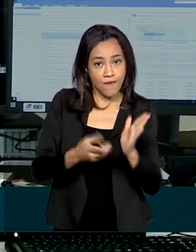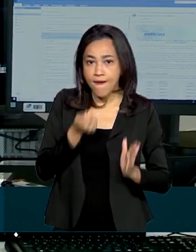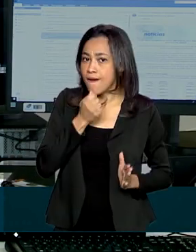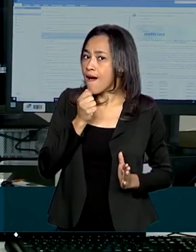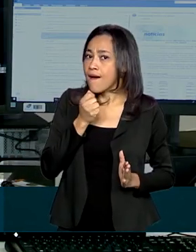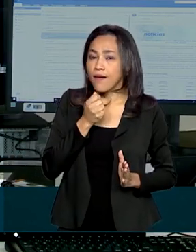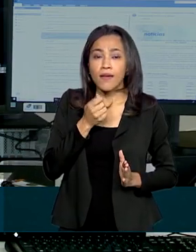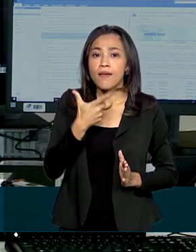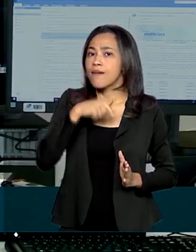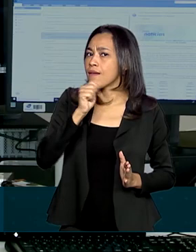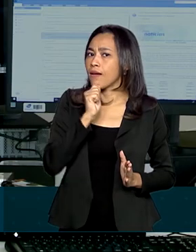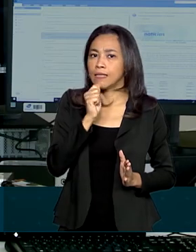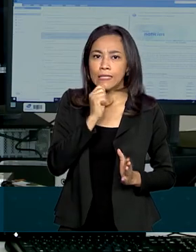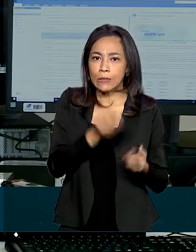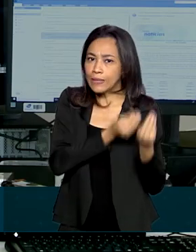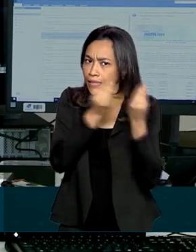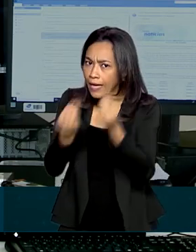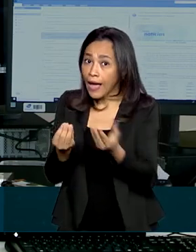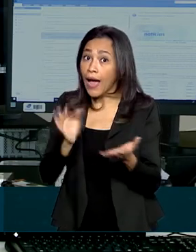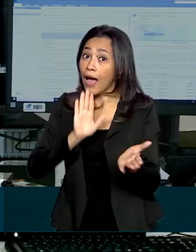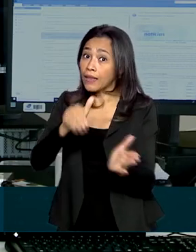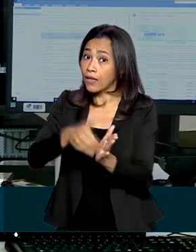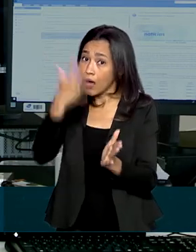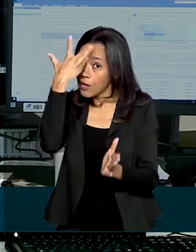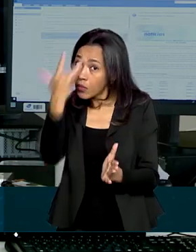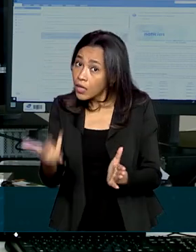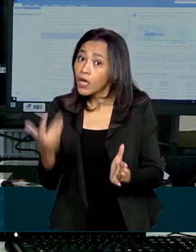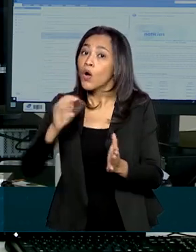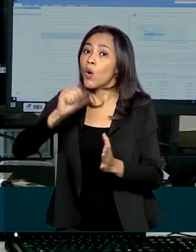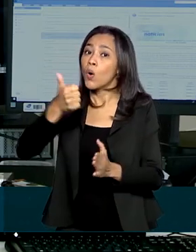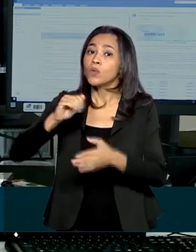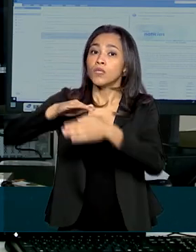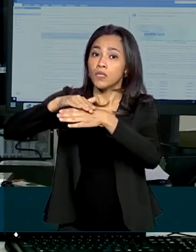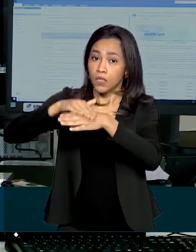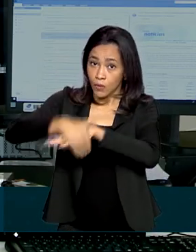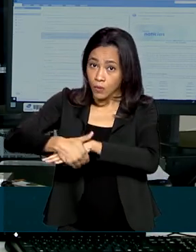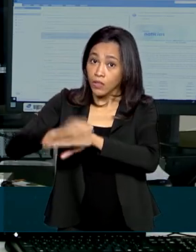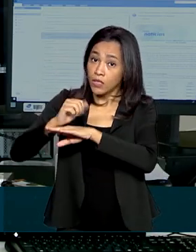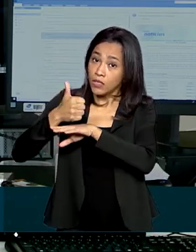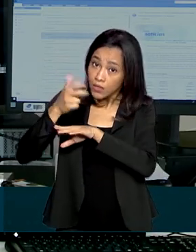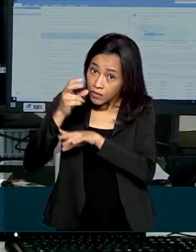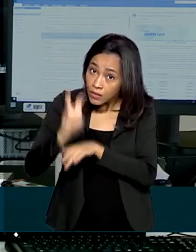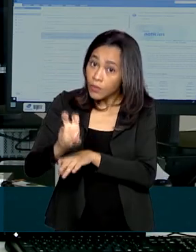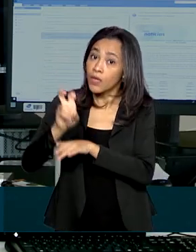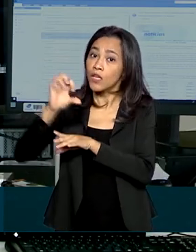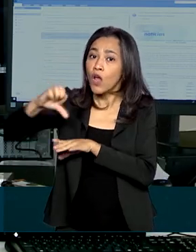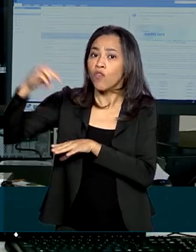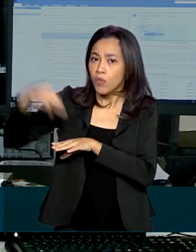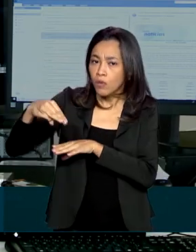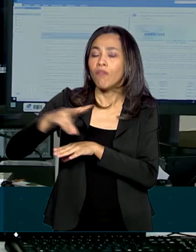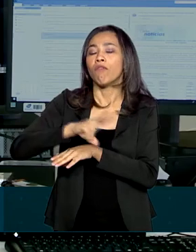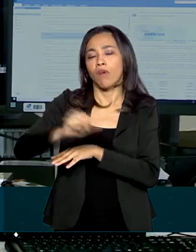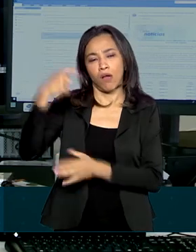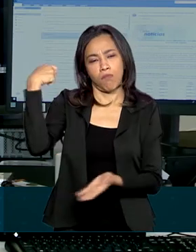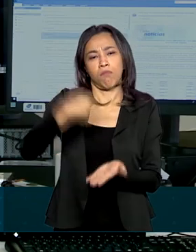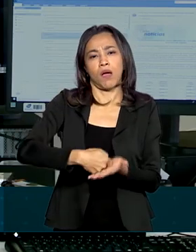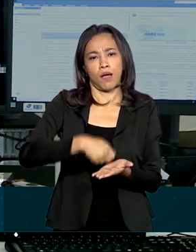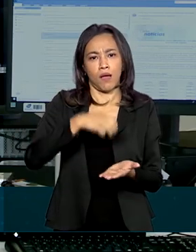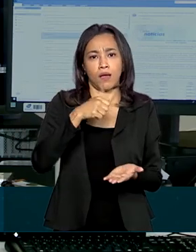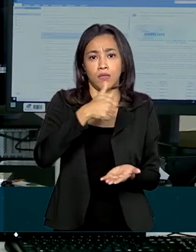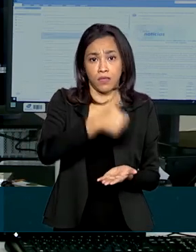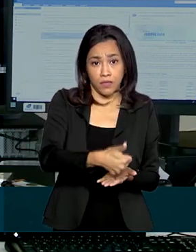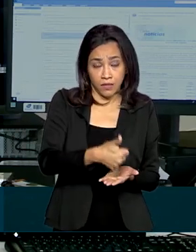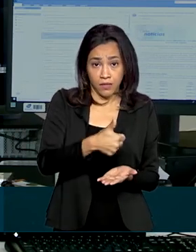de Renda até 23 horas e 59 minutos de amanhã, terá que pagar multa mínima de R$ 165,00,